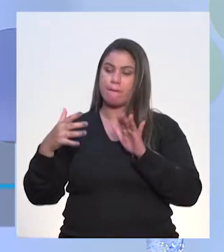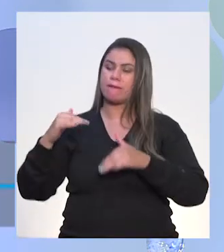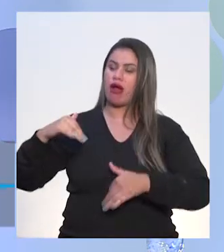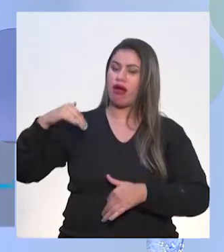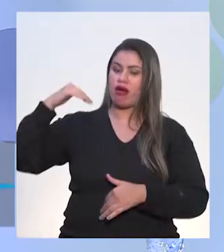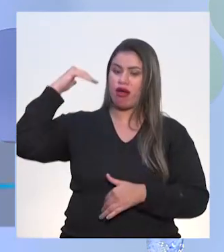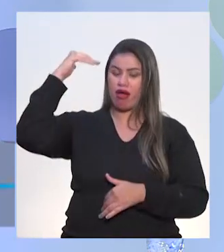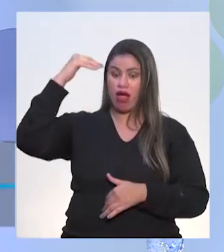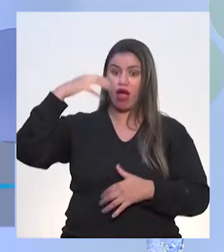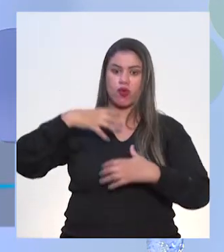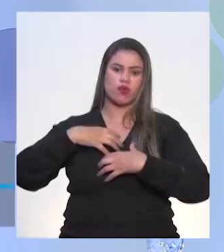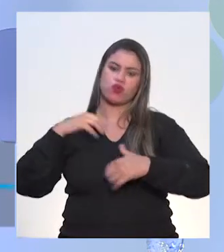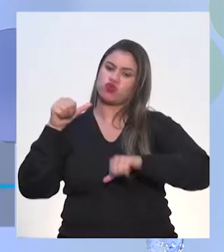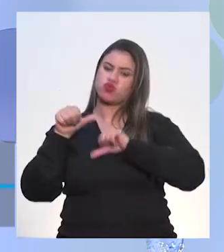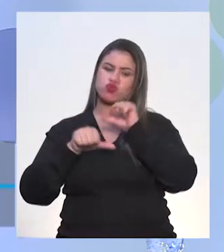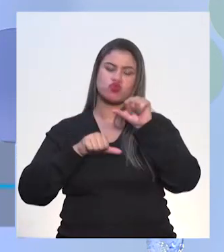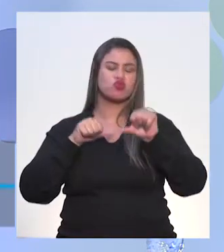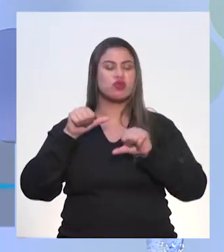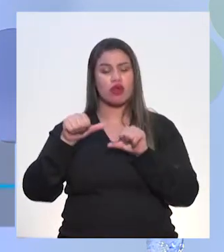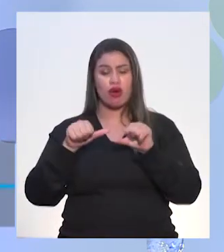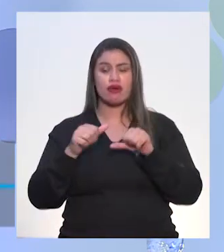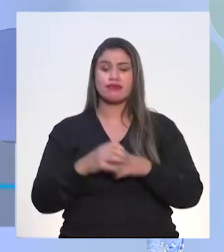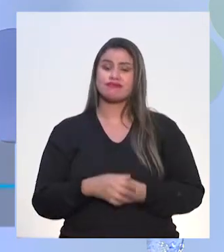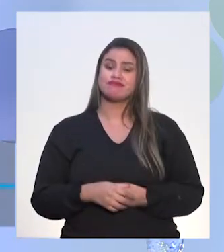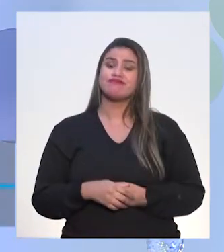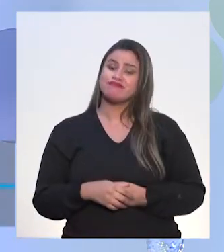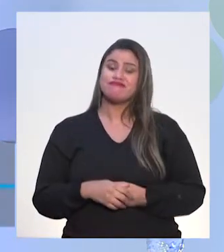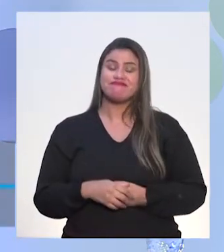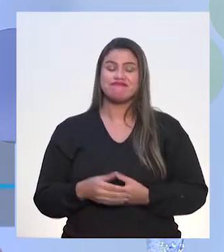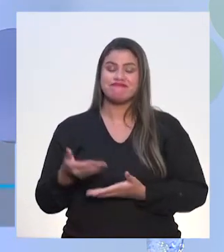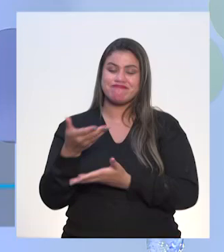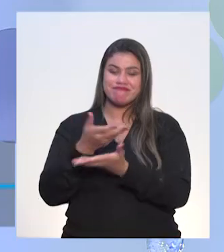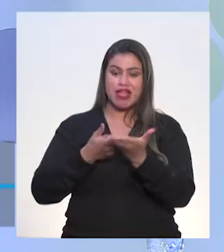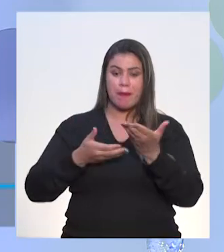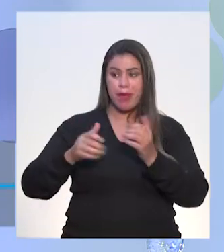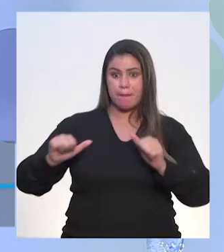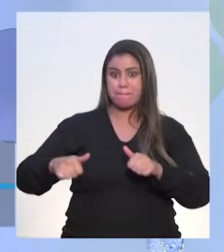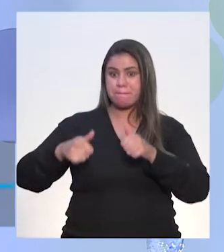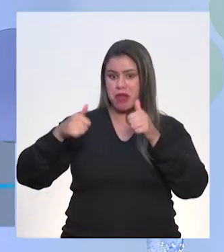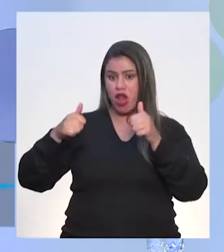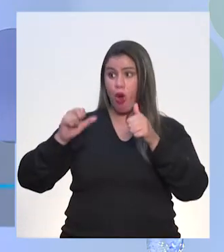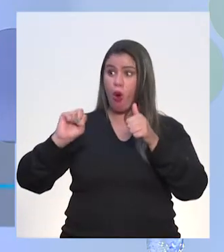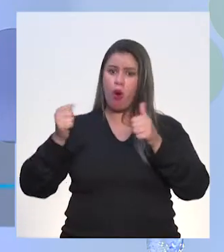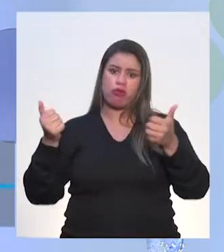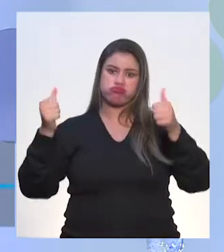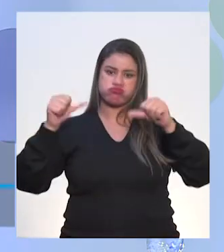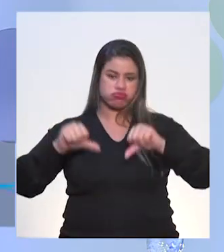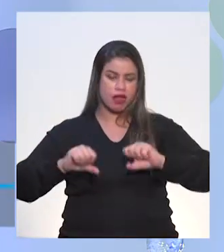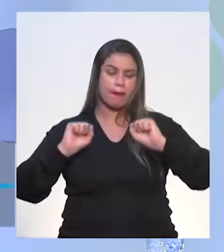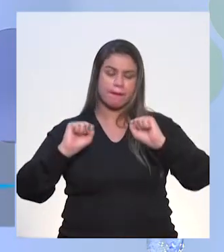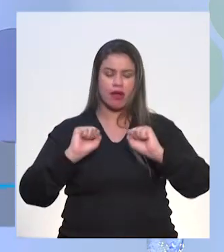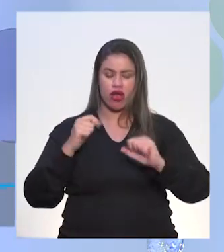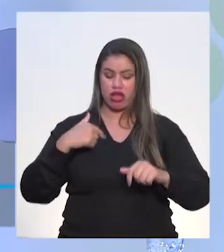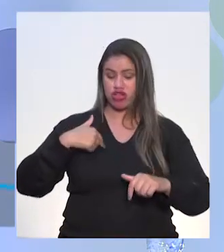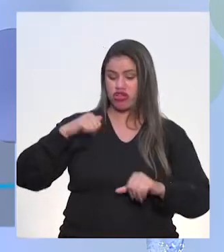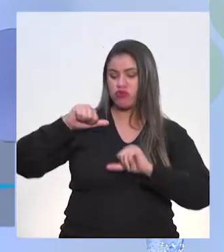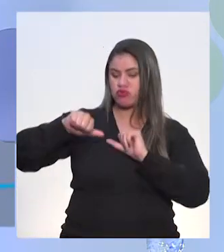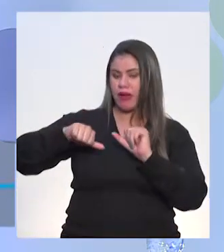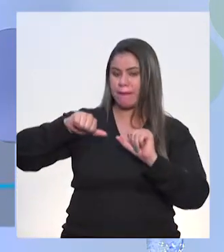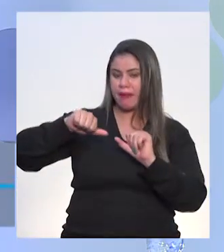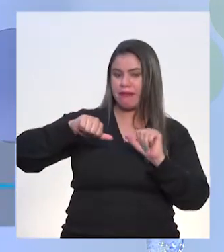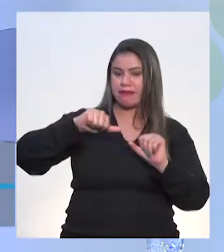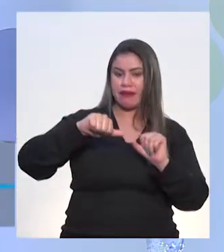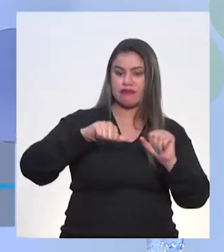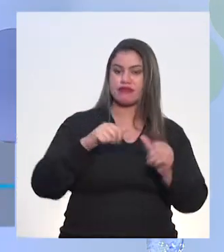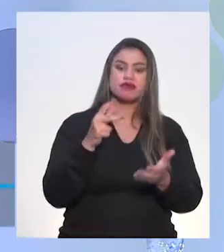projeto de vida não é permanente que vende encontro até essa frase a gente pode mudar no decorrer né conforme a